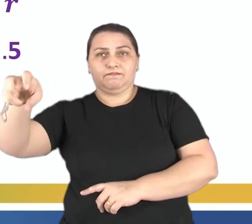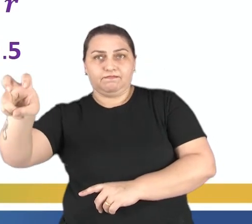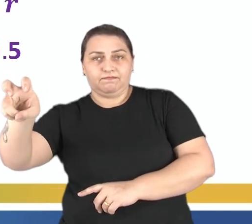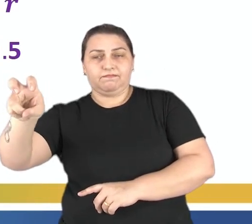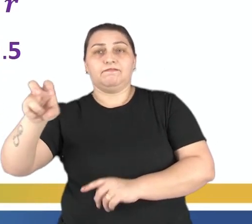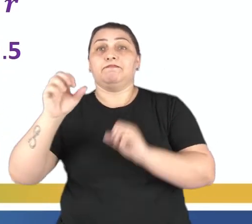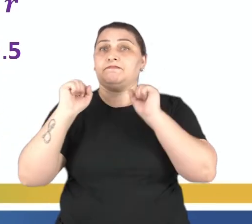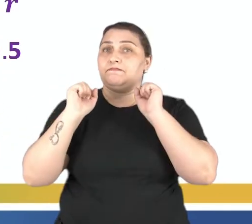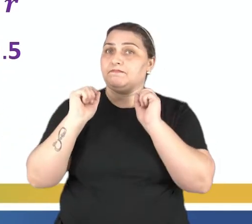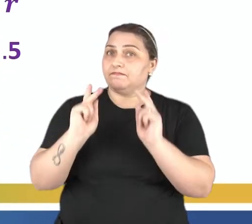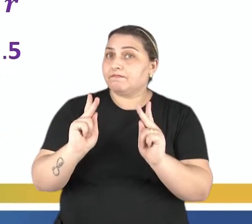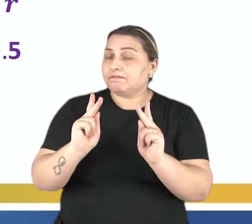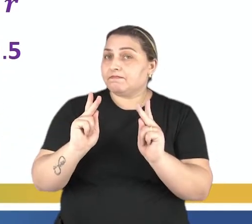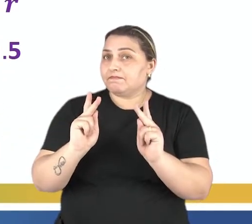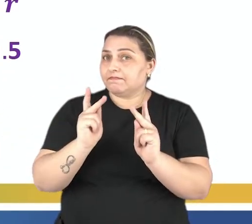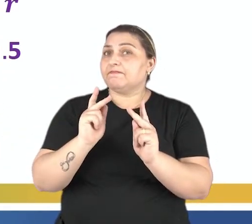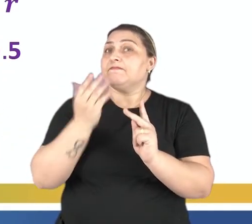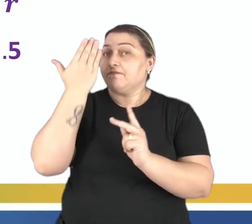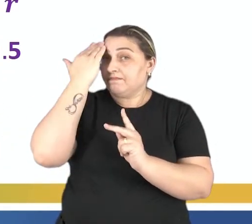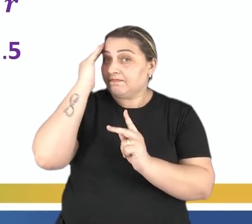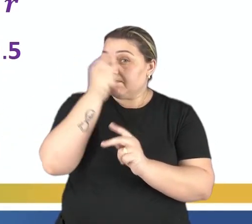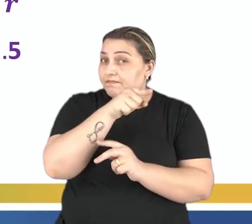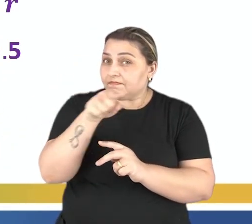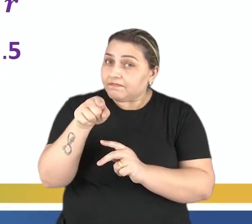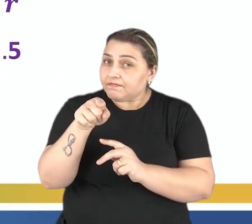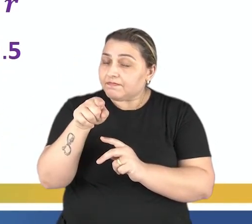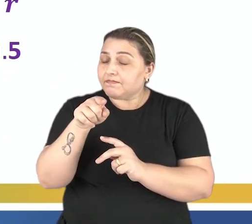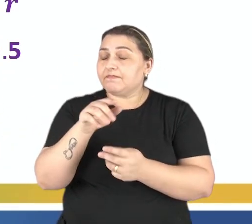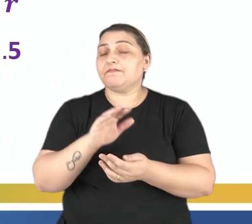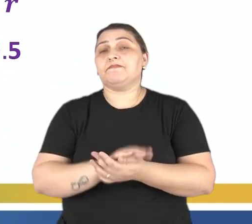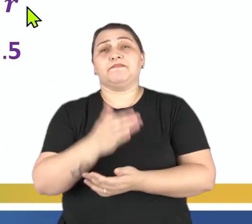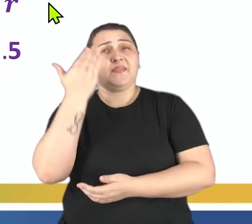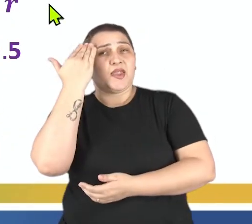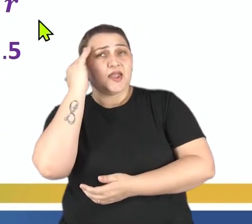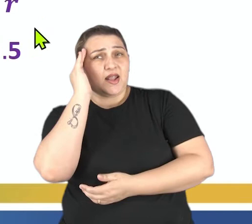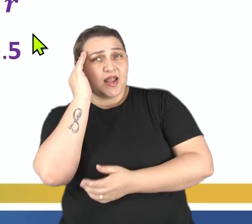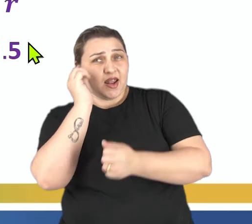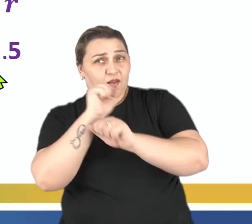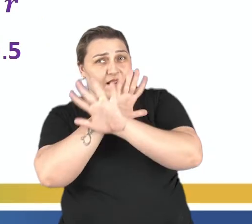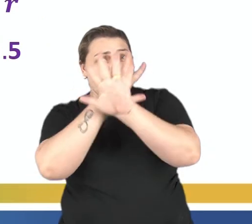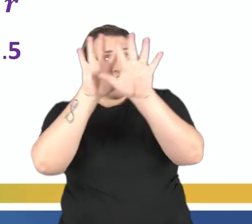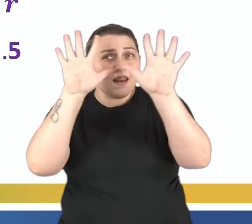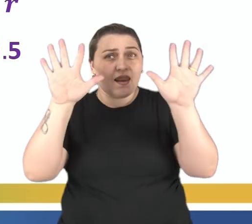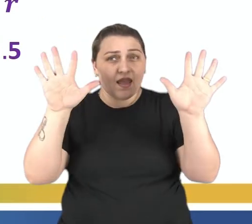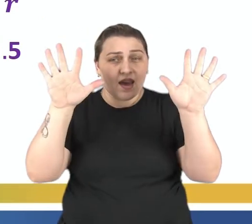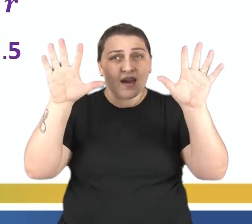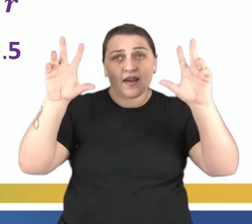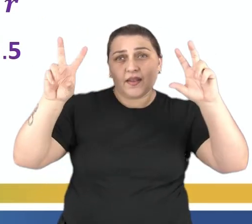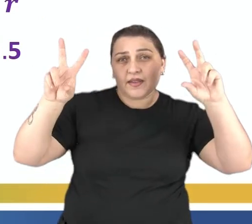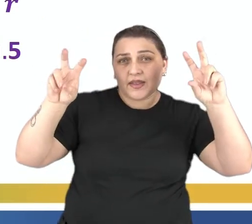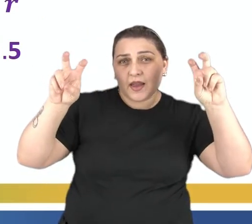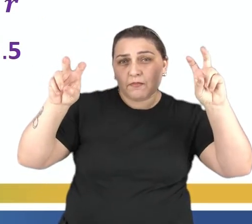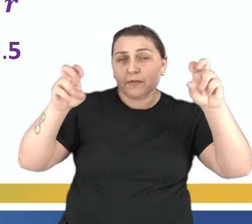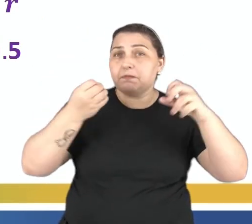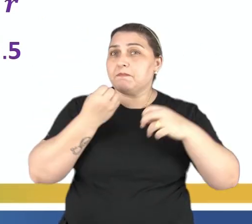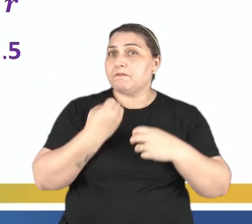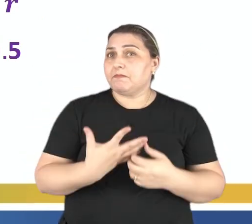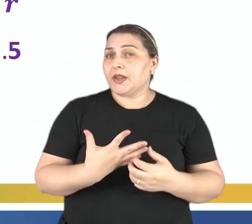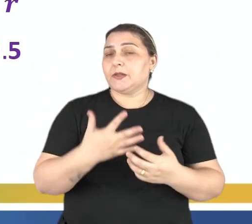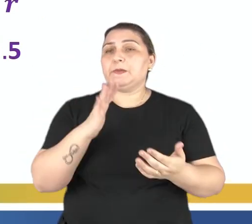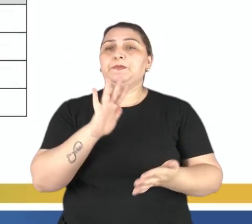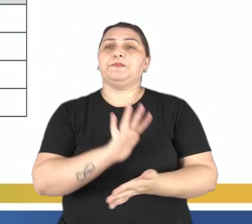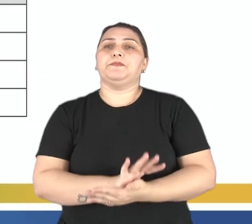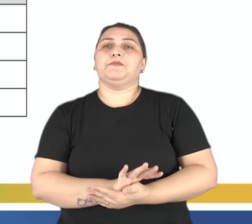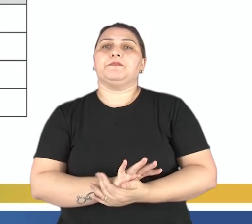6.375, ok? Ficou claro para você? Compreendeu bem esse assunto? Bem, não é só